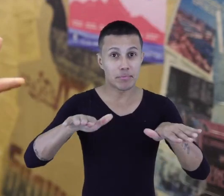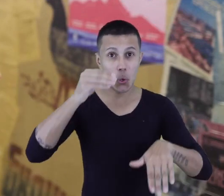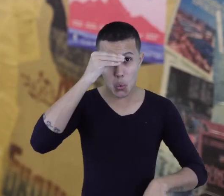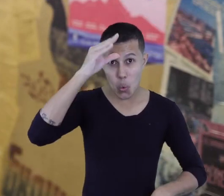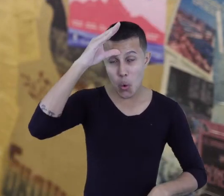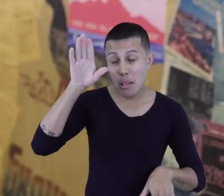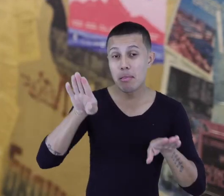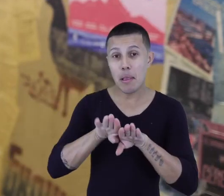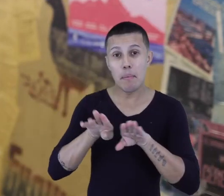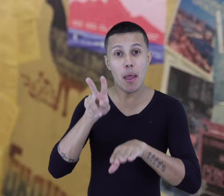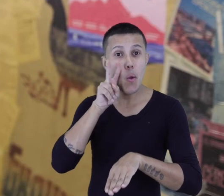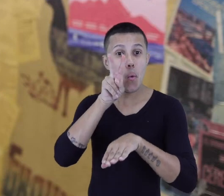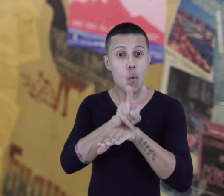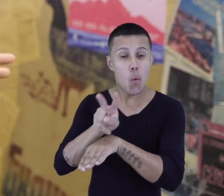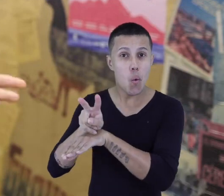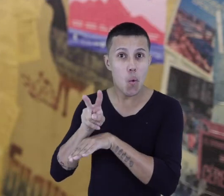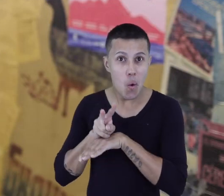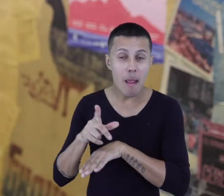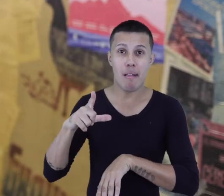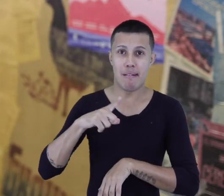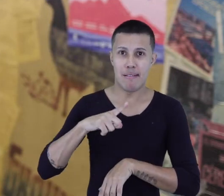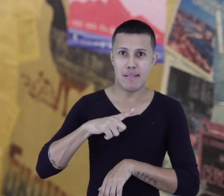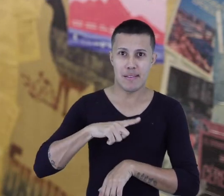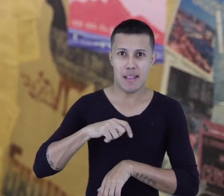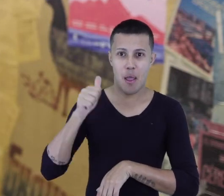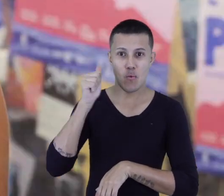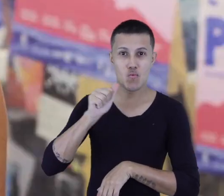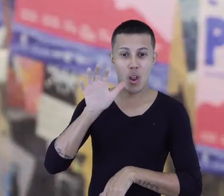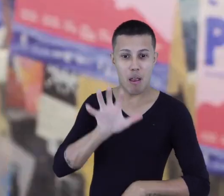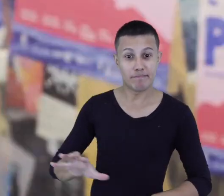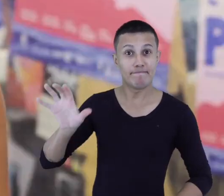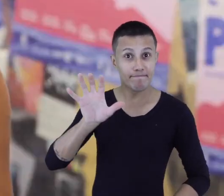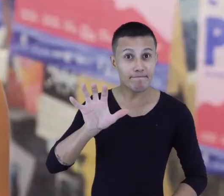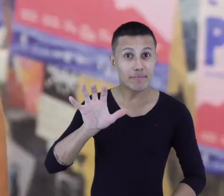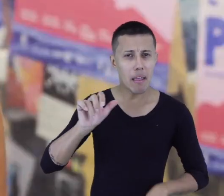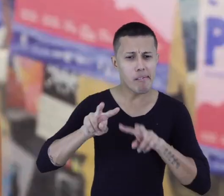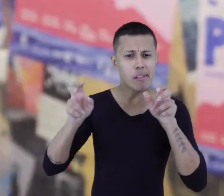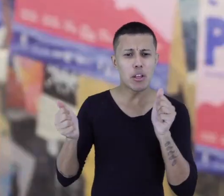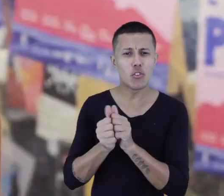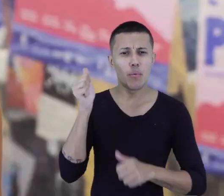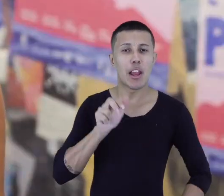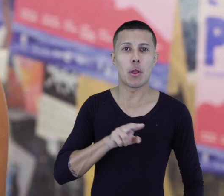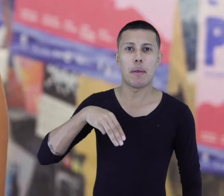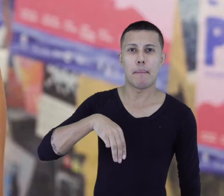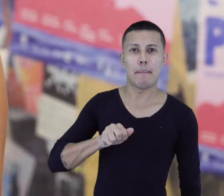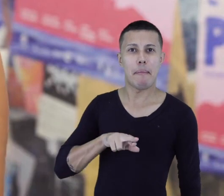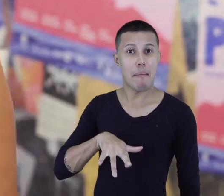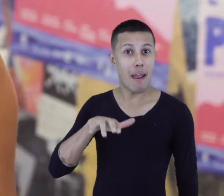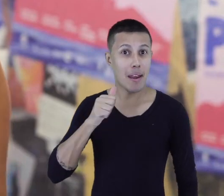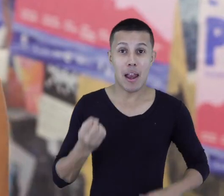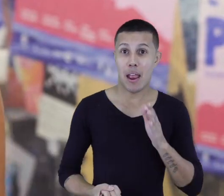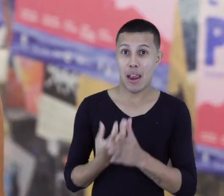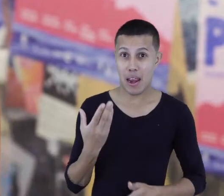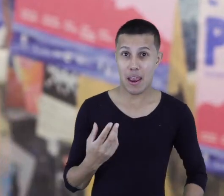o conhecimento e o cuidado com tudo que envolve a dimensão do feminino. Eu conversei sobre esse assunto com a Marina Raton. Ela é